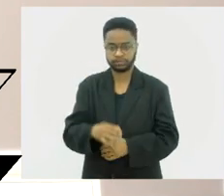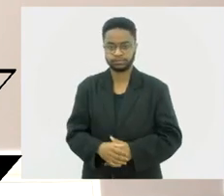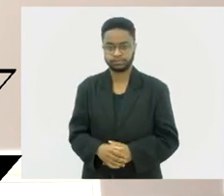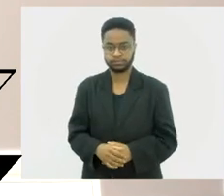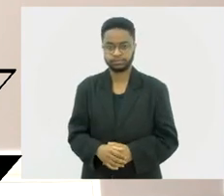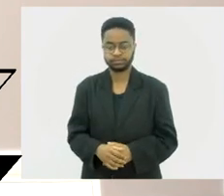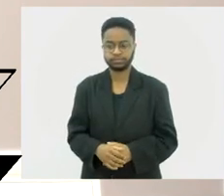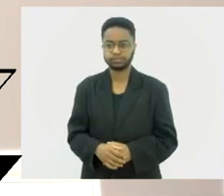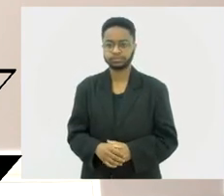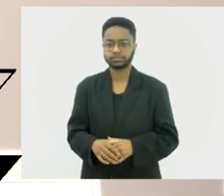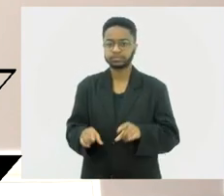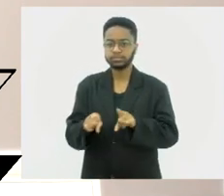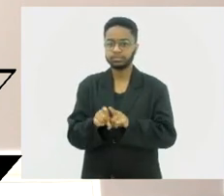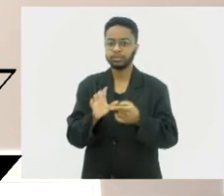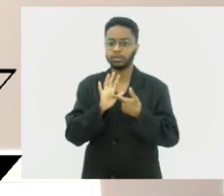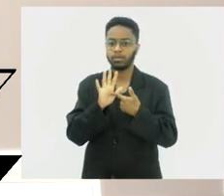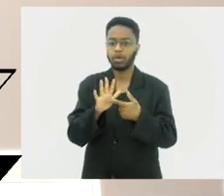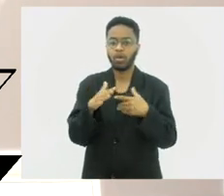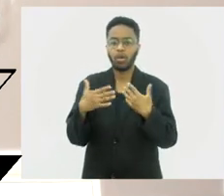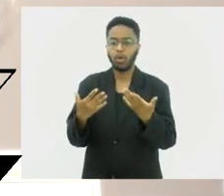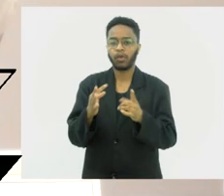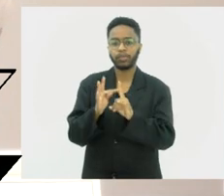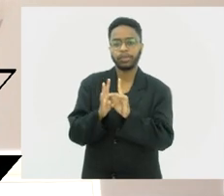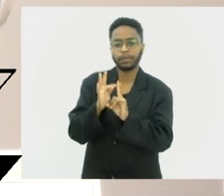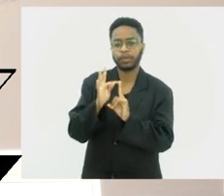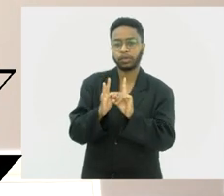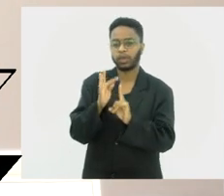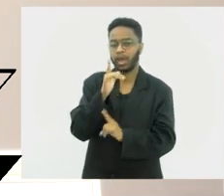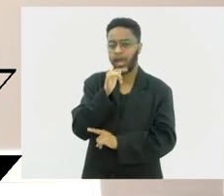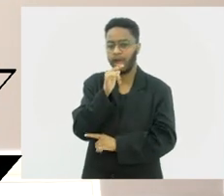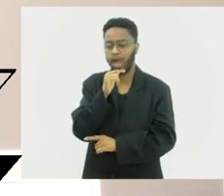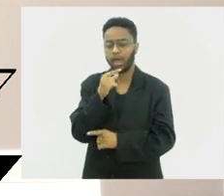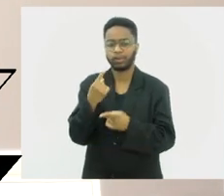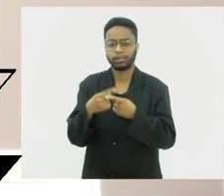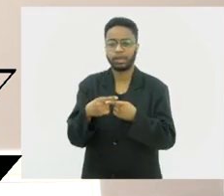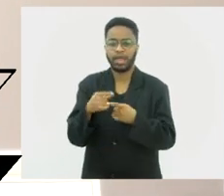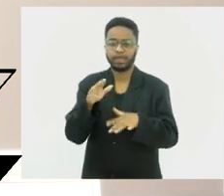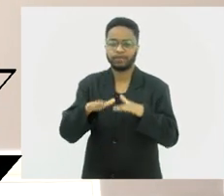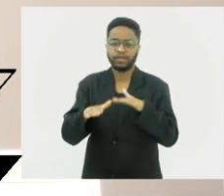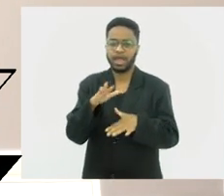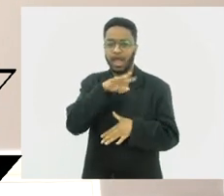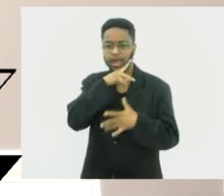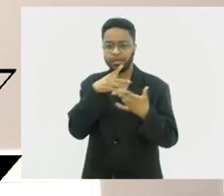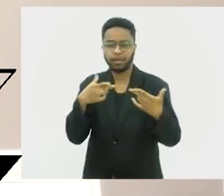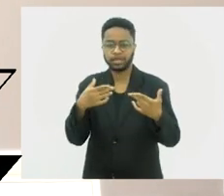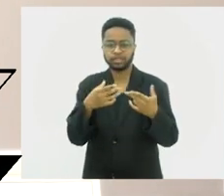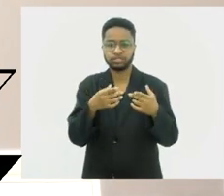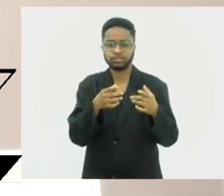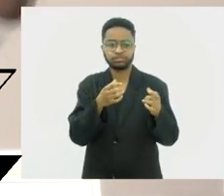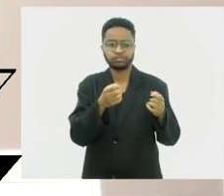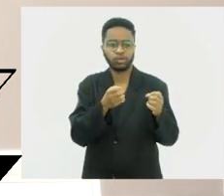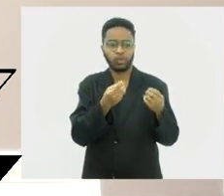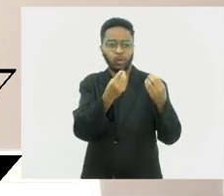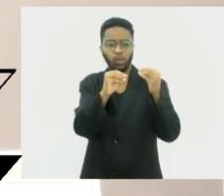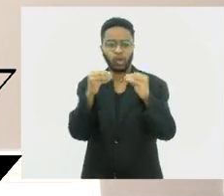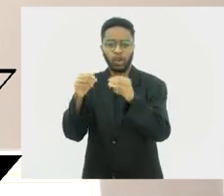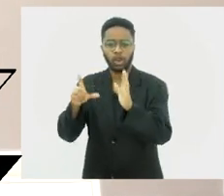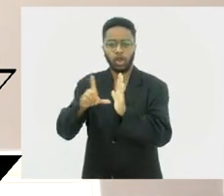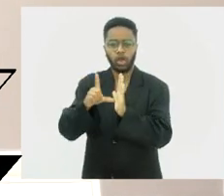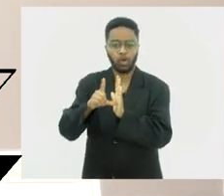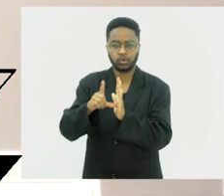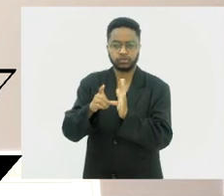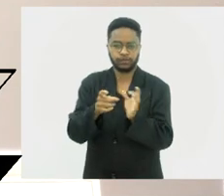Até determina a questão da temperatura, a água, animais que ficam em exposições, em lojas de pet, é bem ampla.